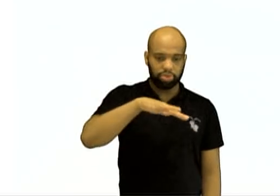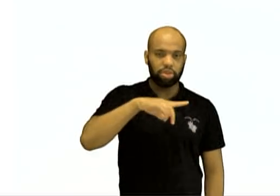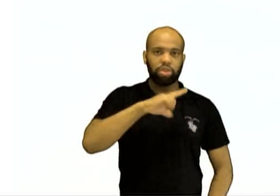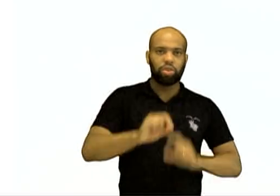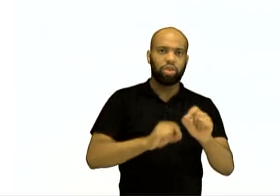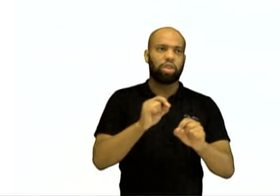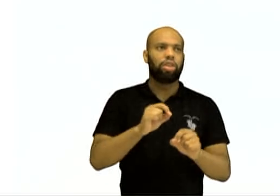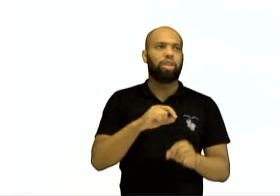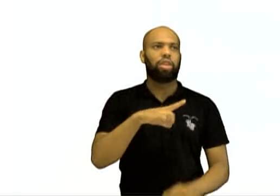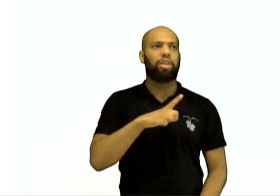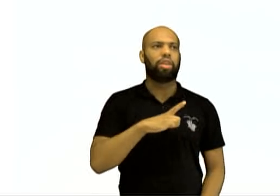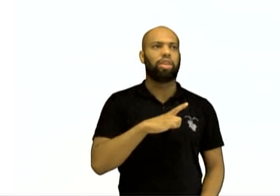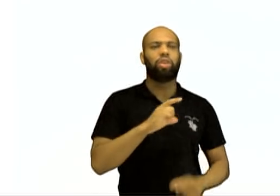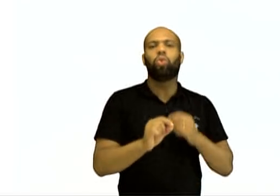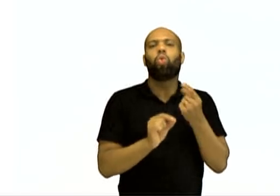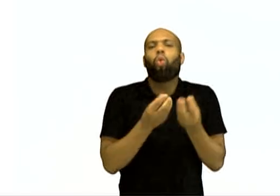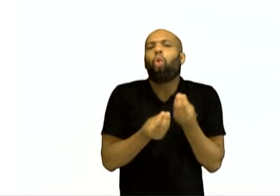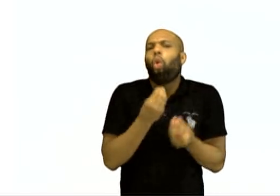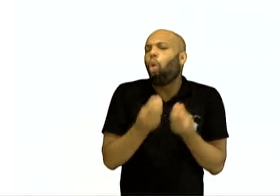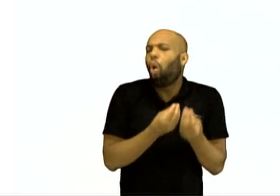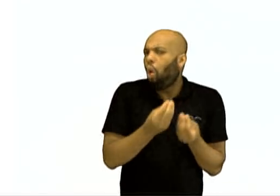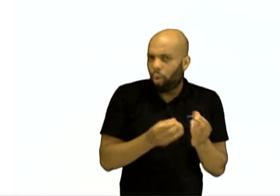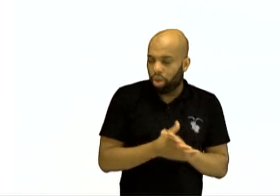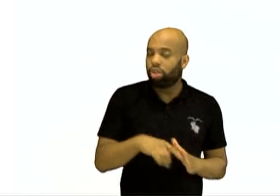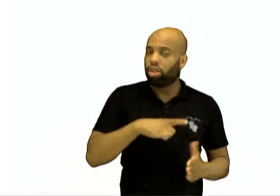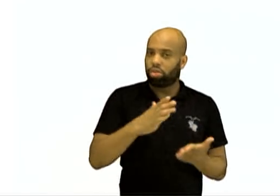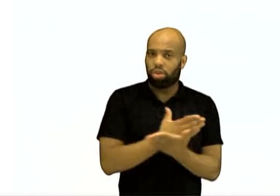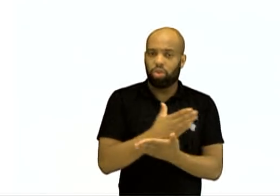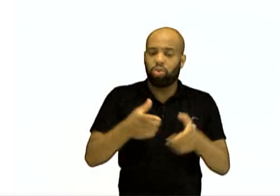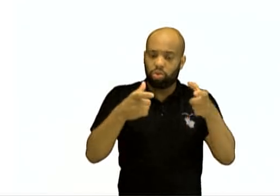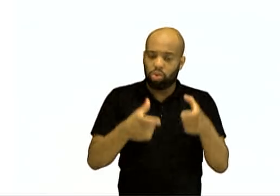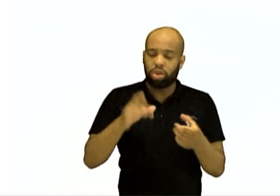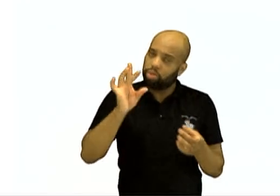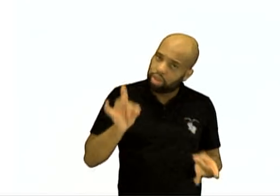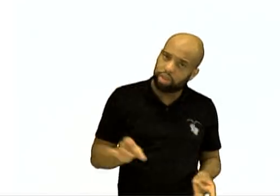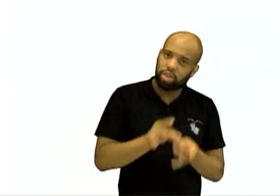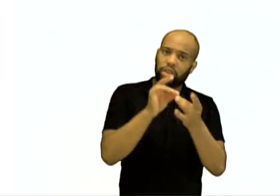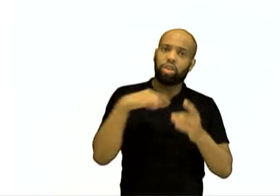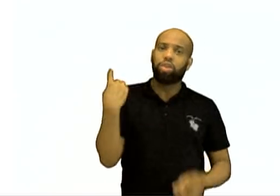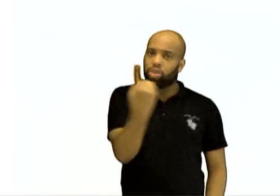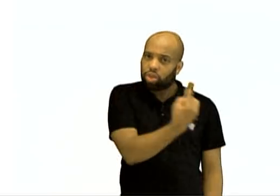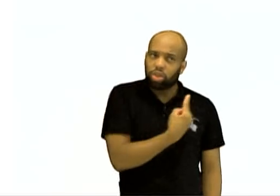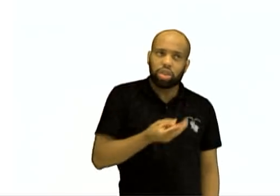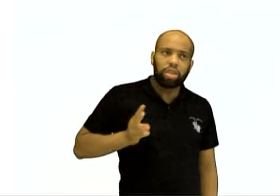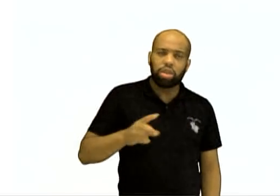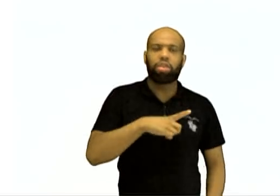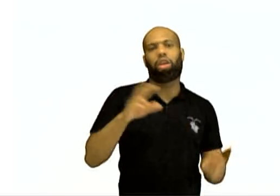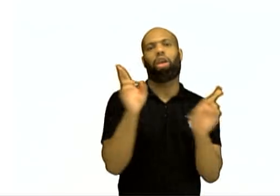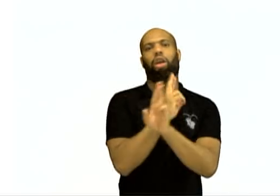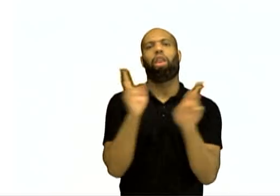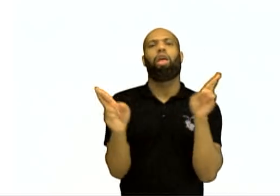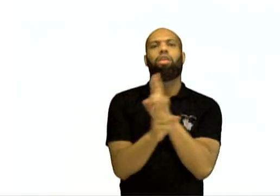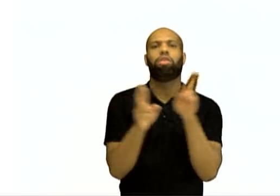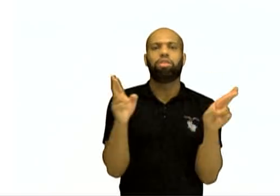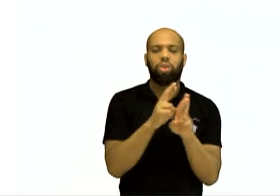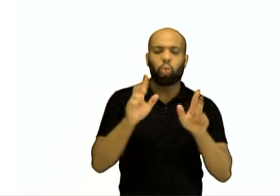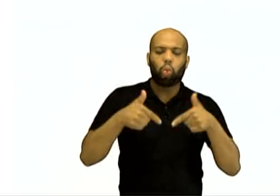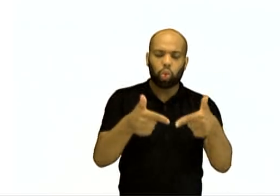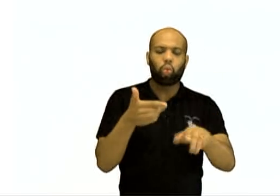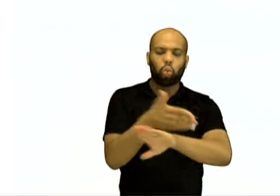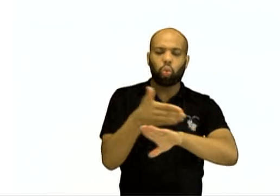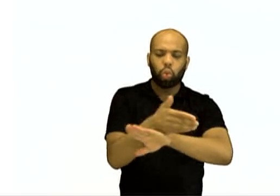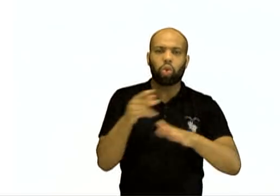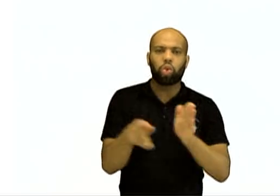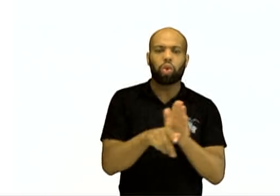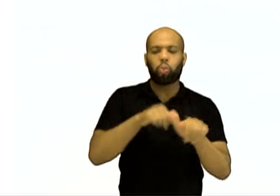ocupar, muitas vezes, lugares específicos. Nós estamos constantemente nos relacionando e atuando nas transformações desse